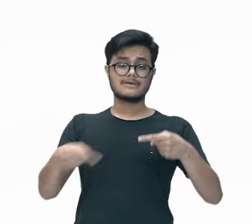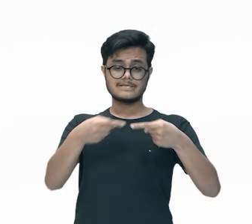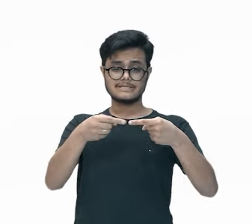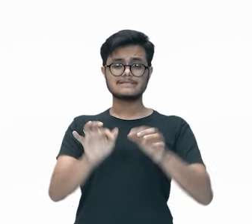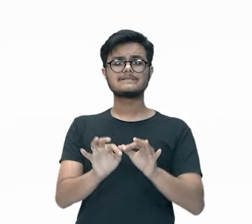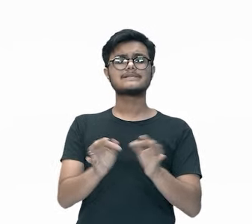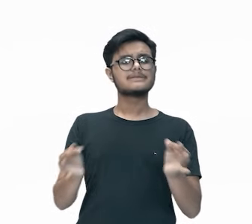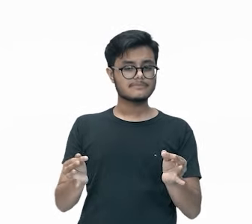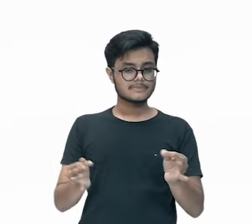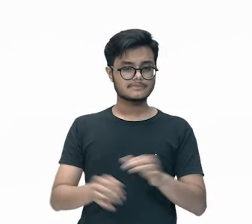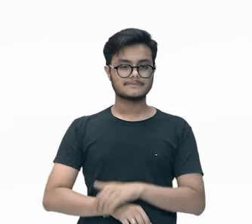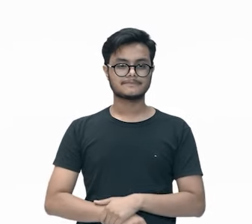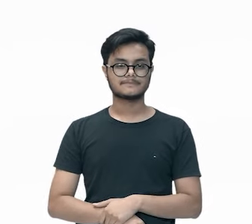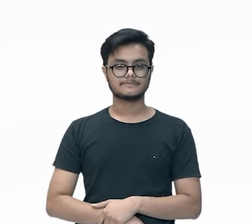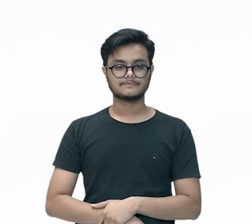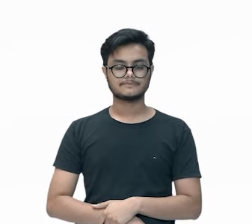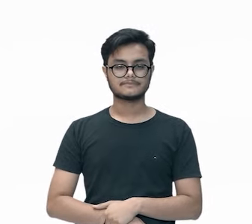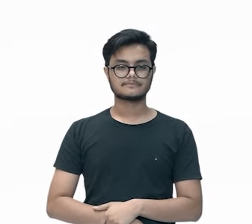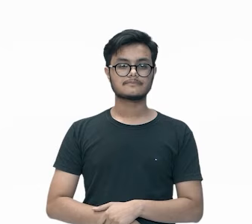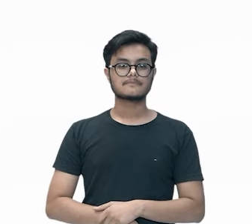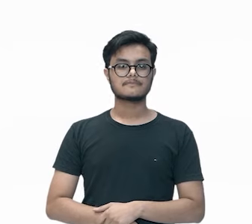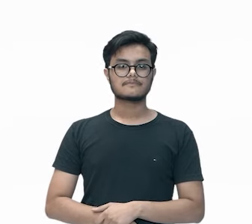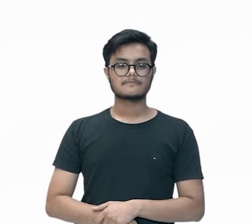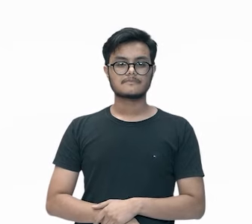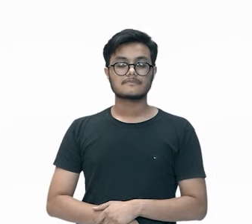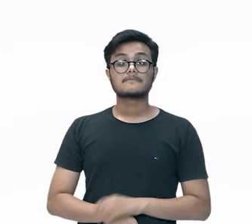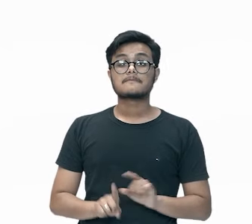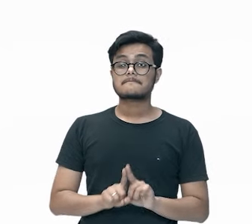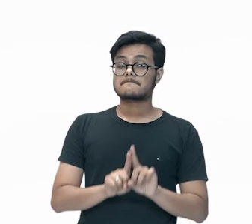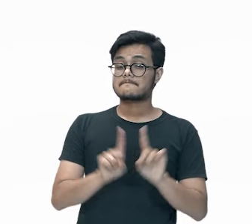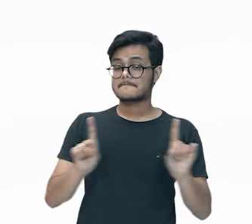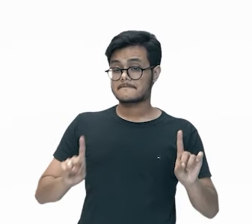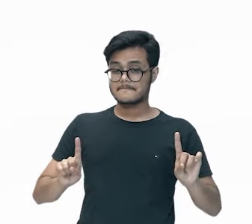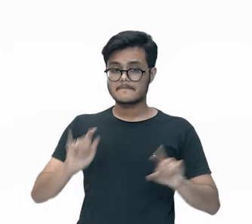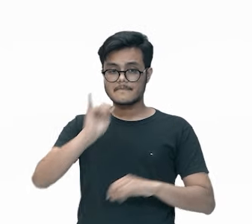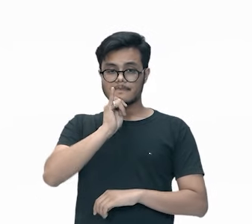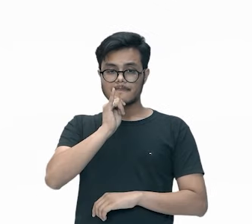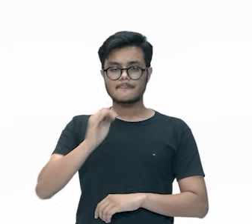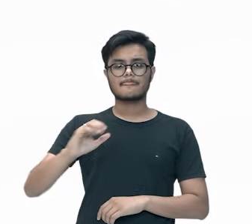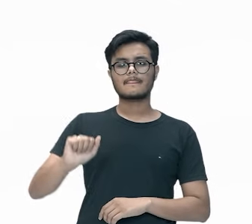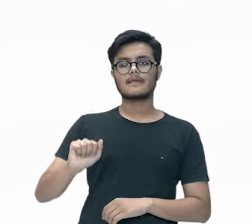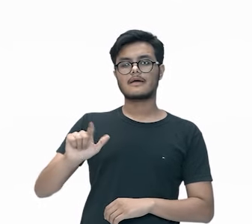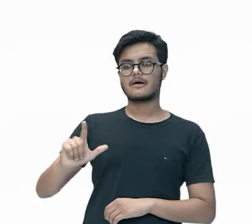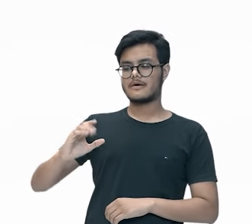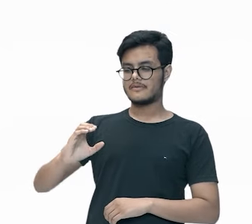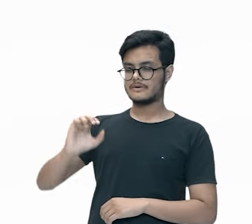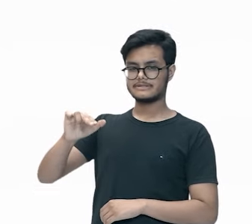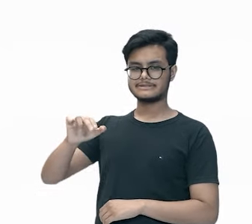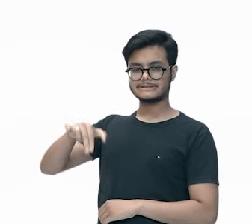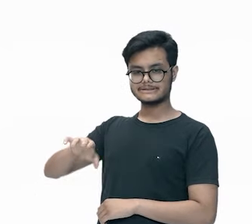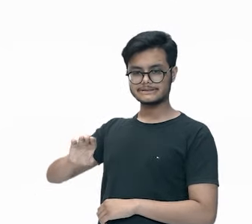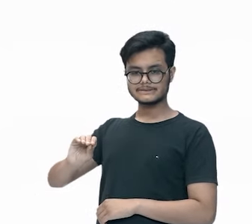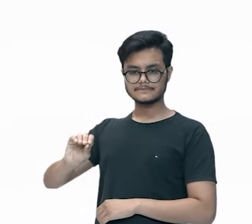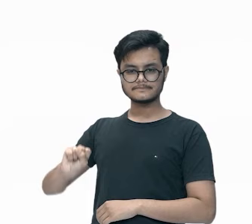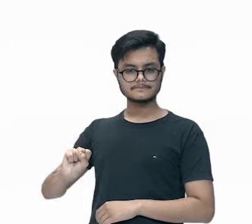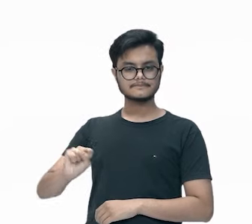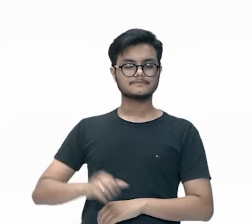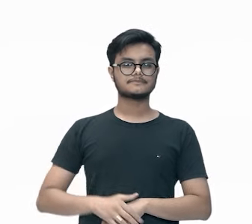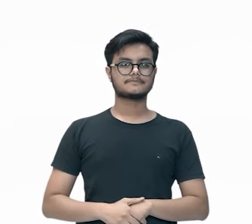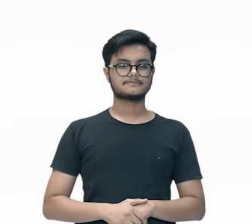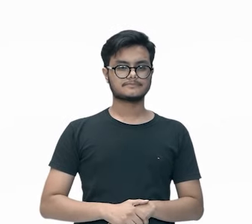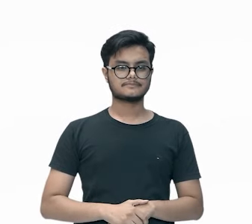tá? Já no caso, o segundo, né, menos ali, mais hidrogenado, é o